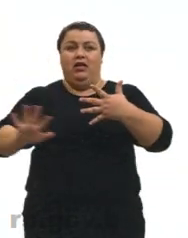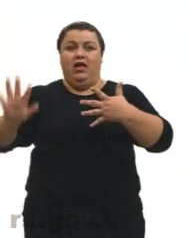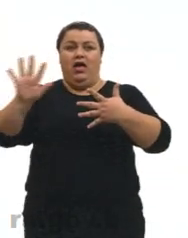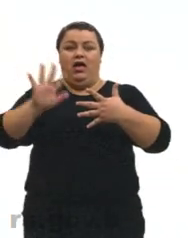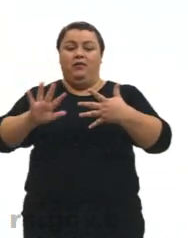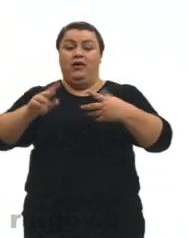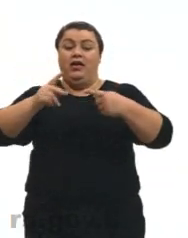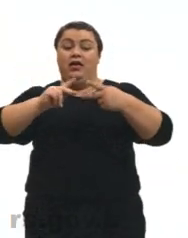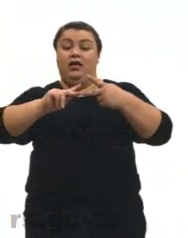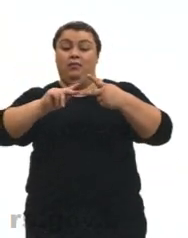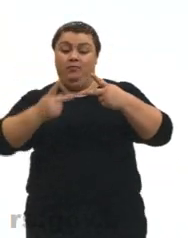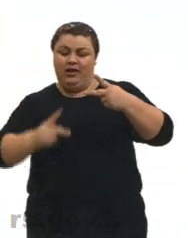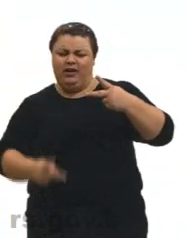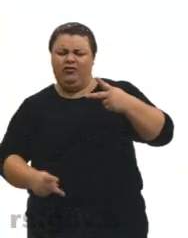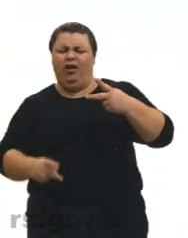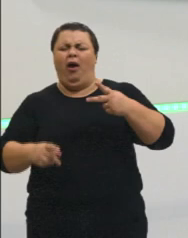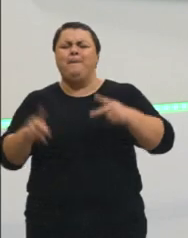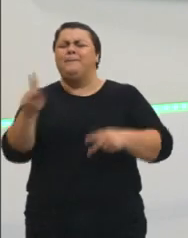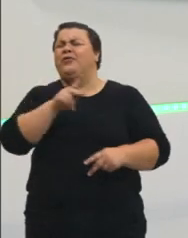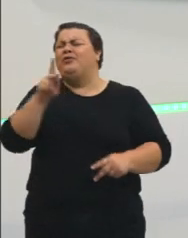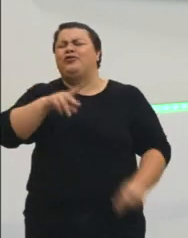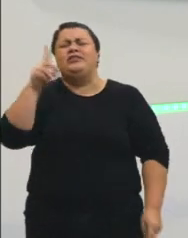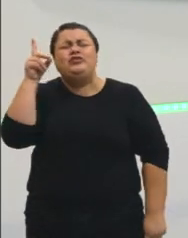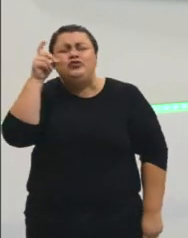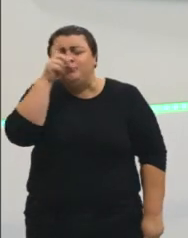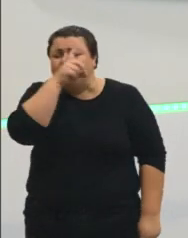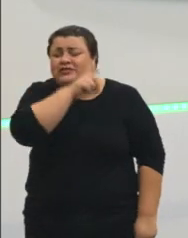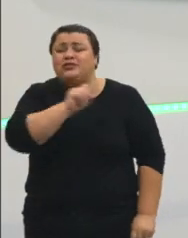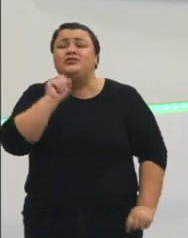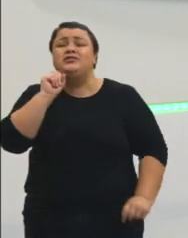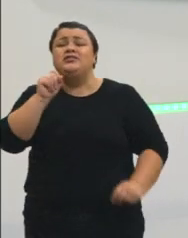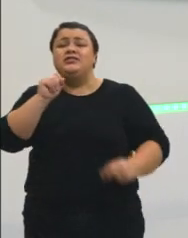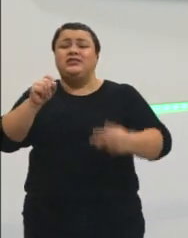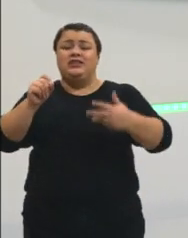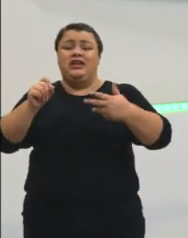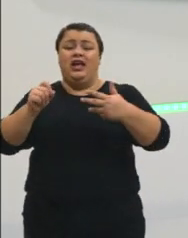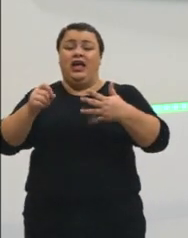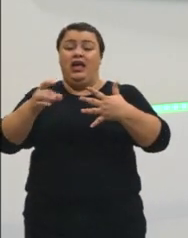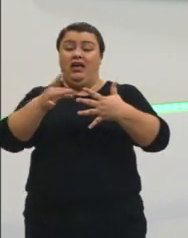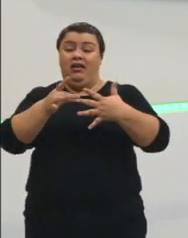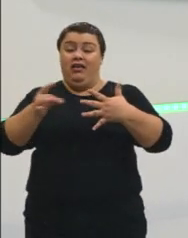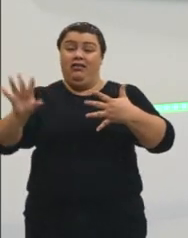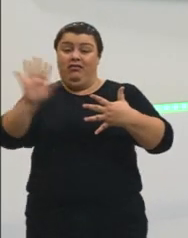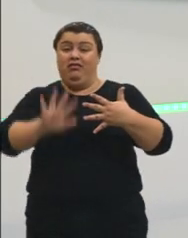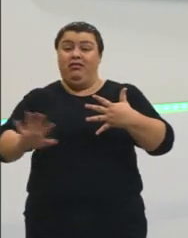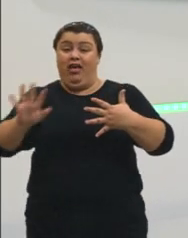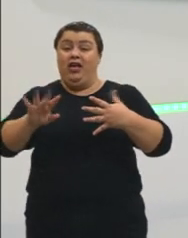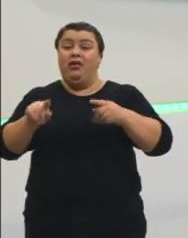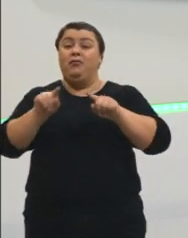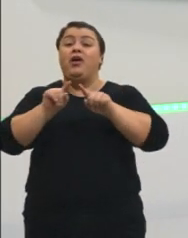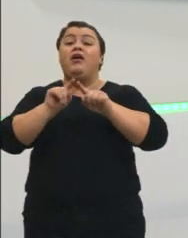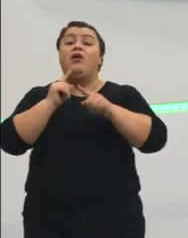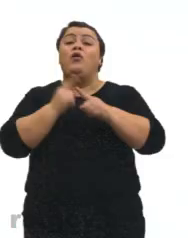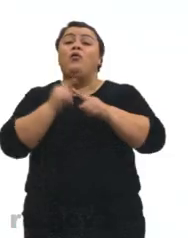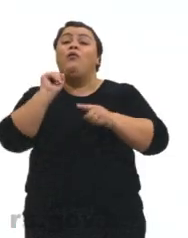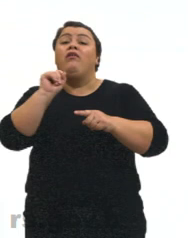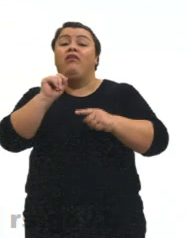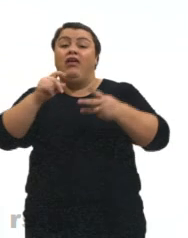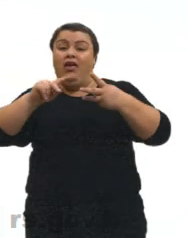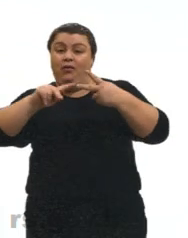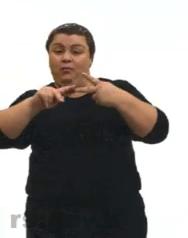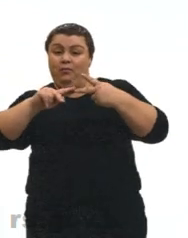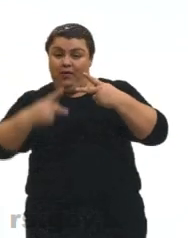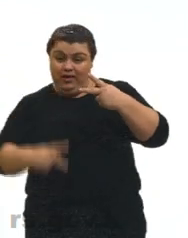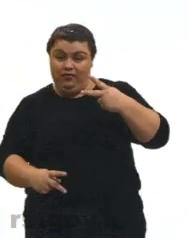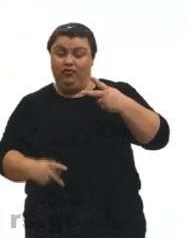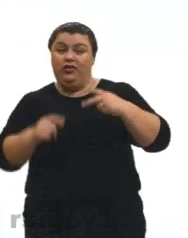o que que é sintagma e o que que é paradigma Calma a gente chega lá vamos olhar